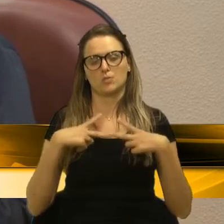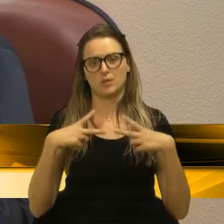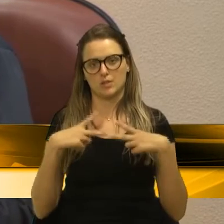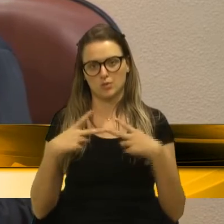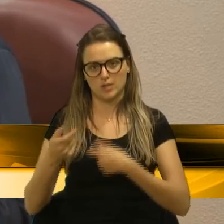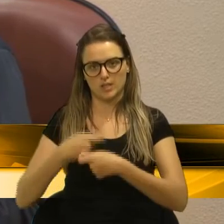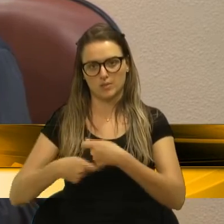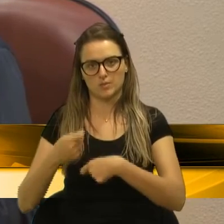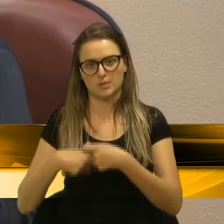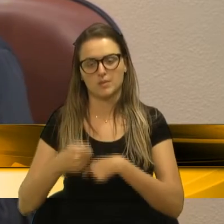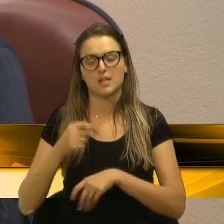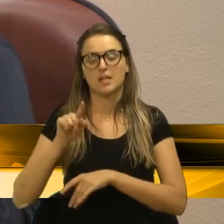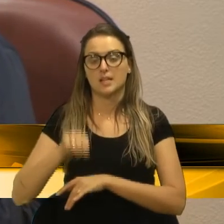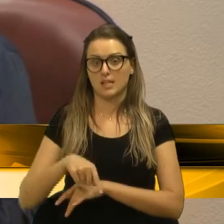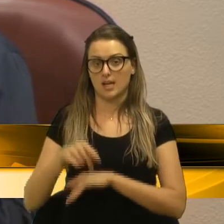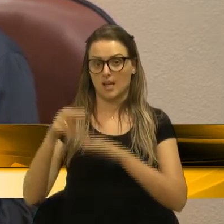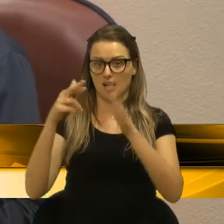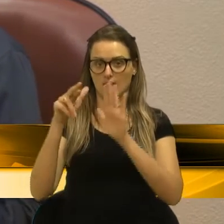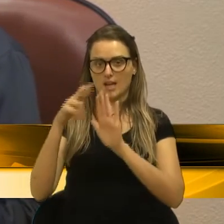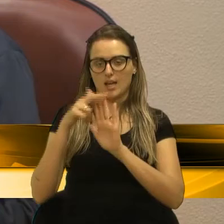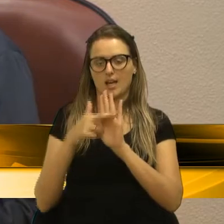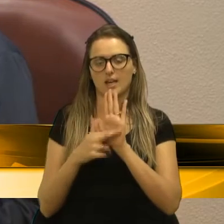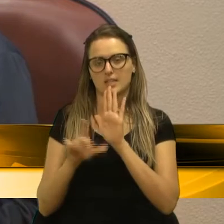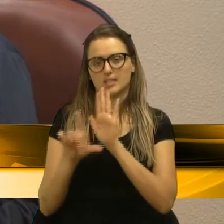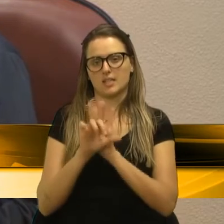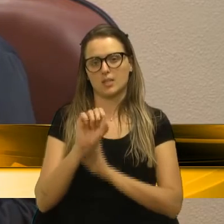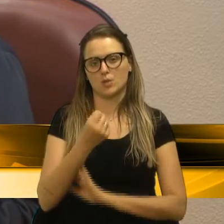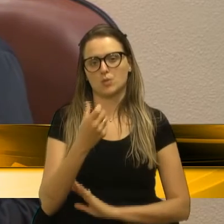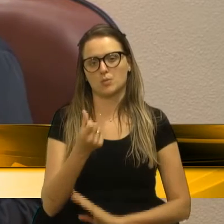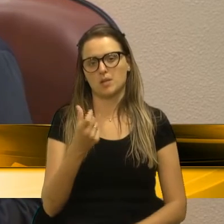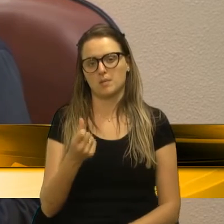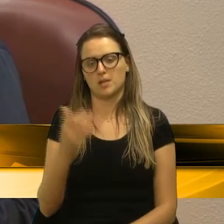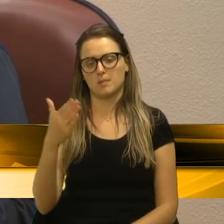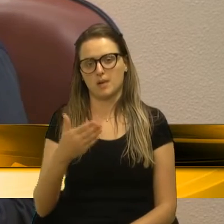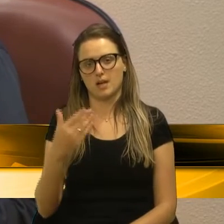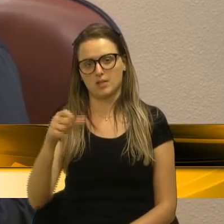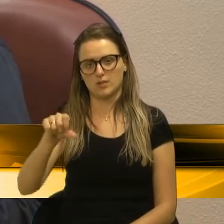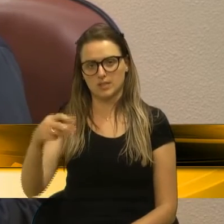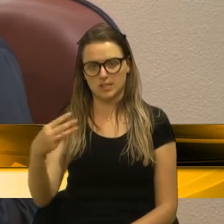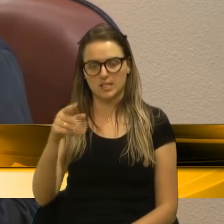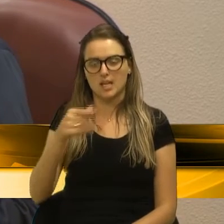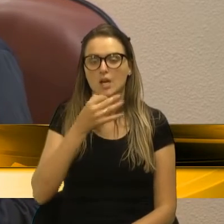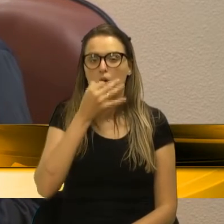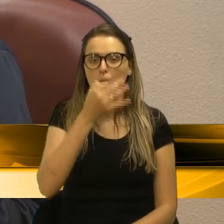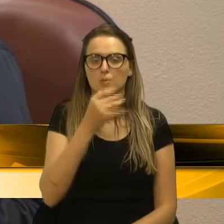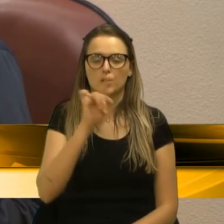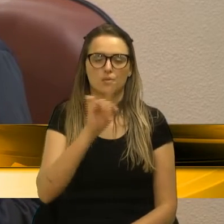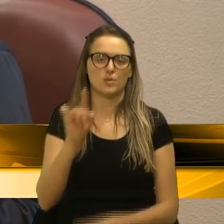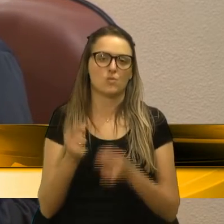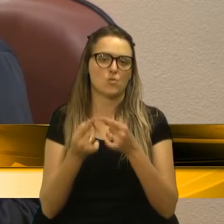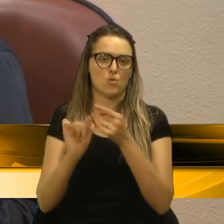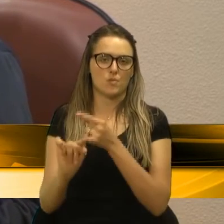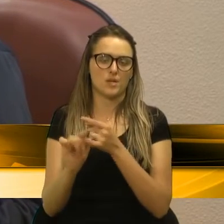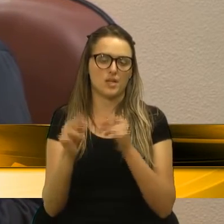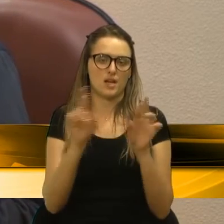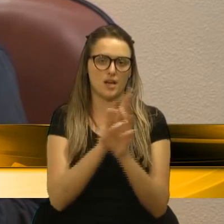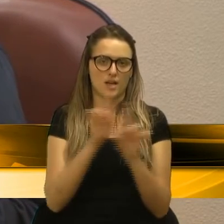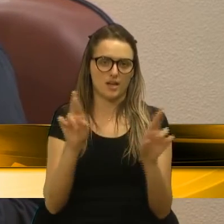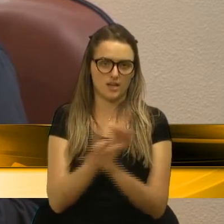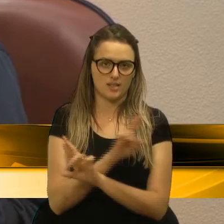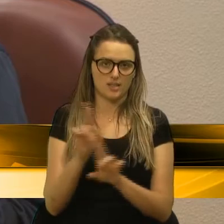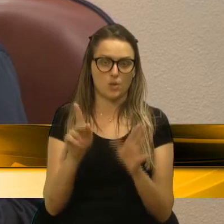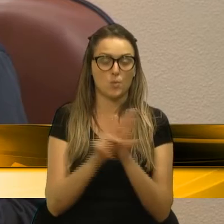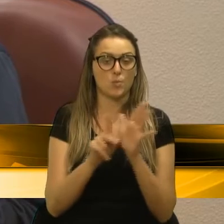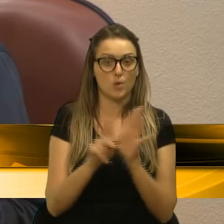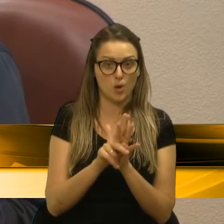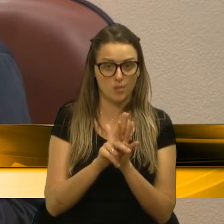cuja disciplina é estabelecida na Lei 866/93 e que, em sua opinião, é imprópria para reger a relação mantida pelo poder